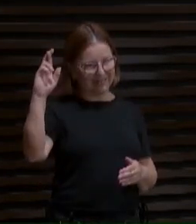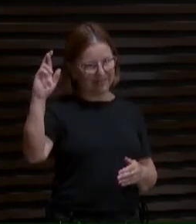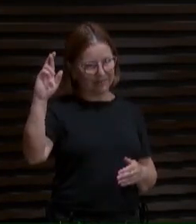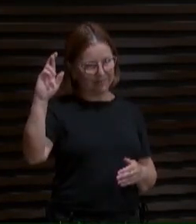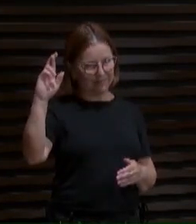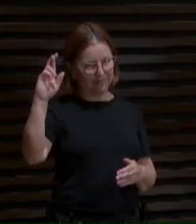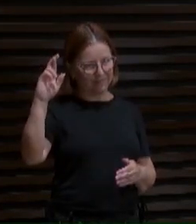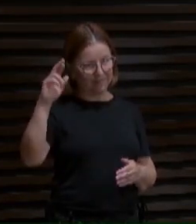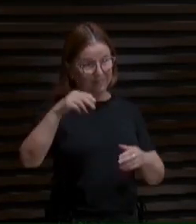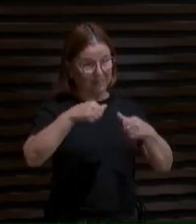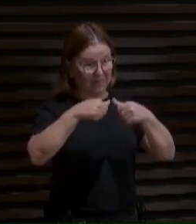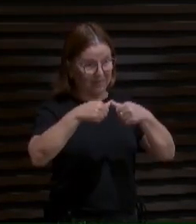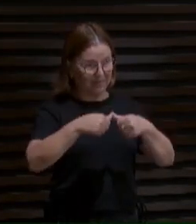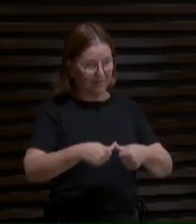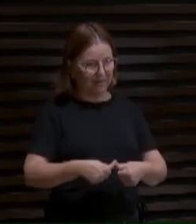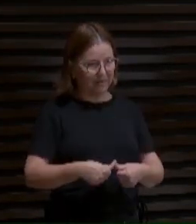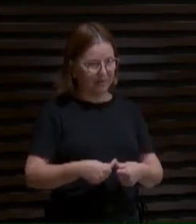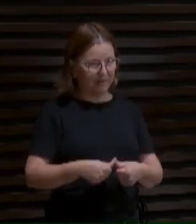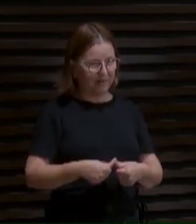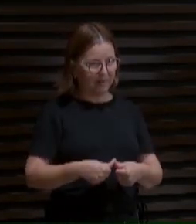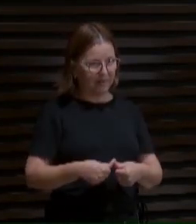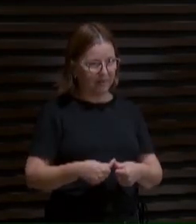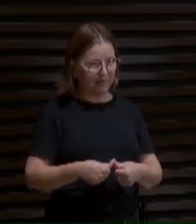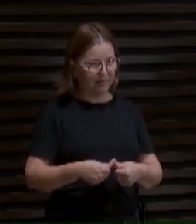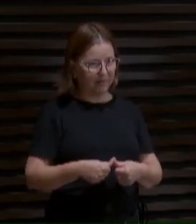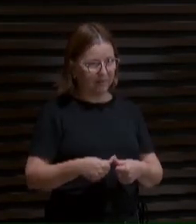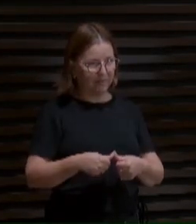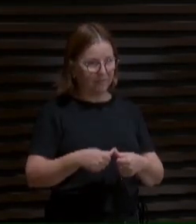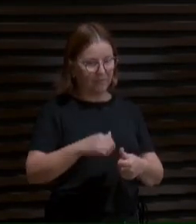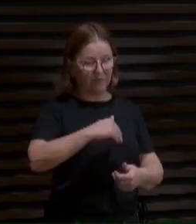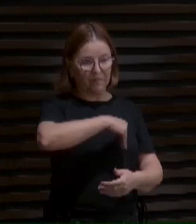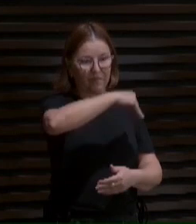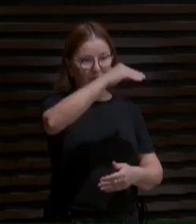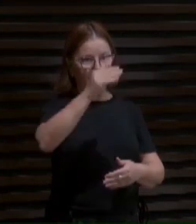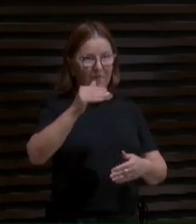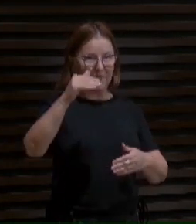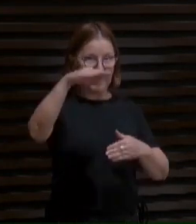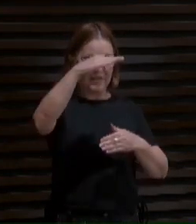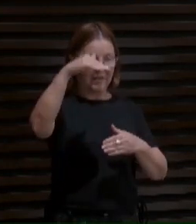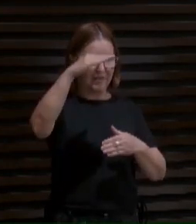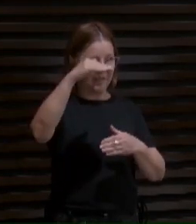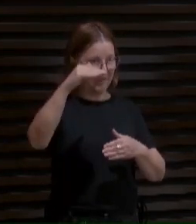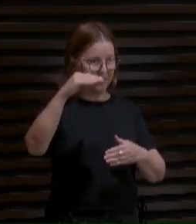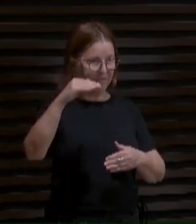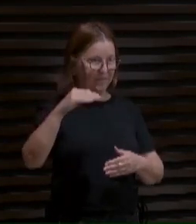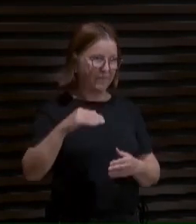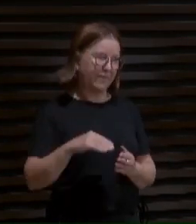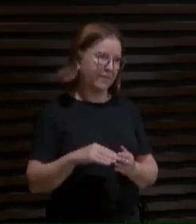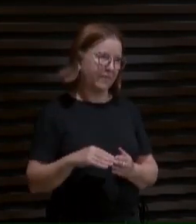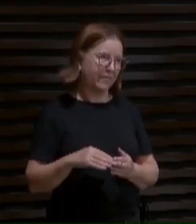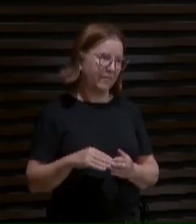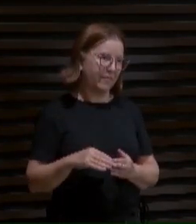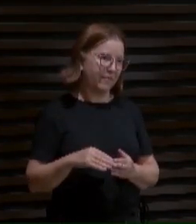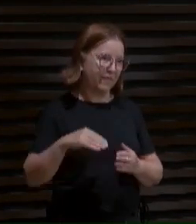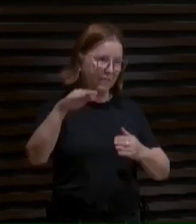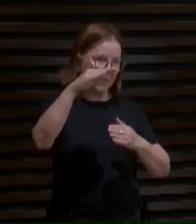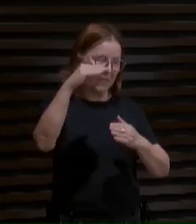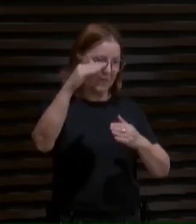será estabelecido no cimo dos montes e se elevará sobre os